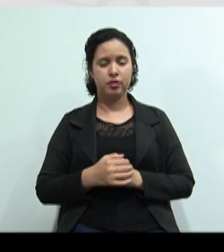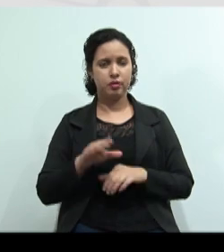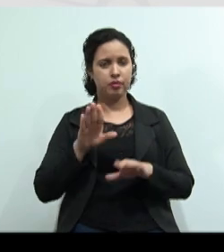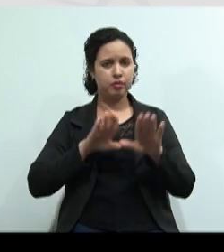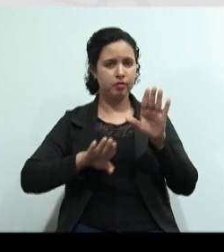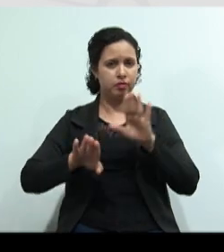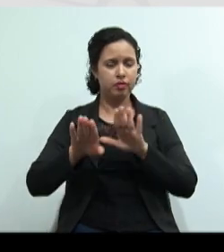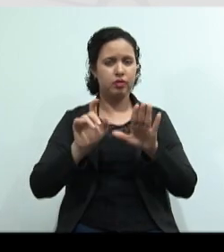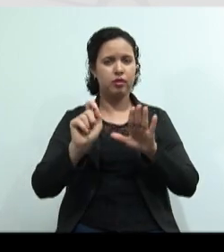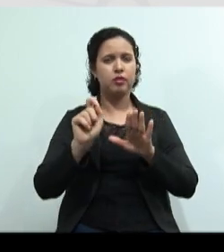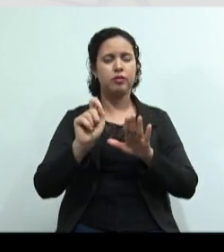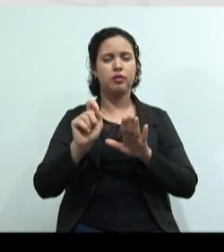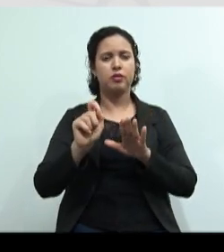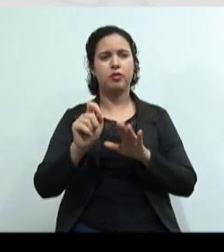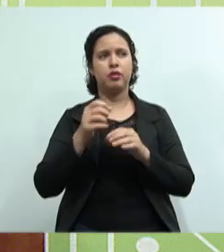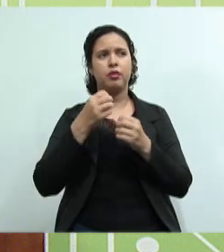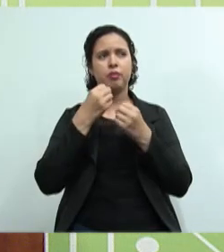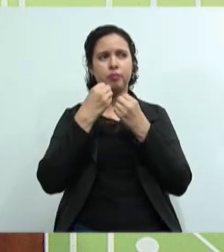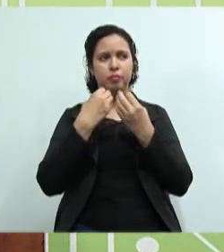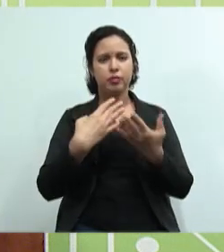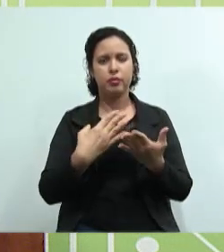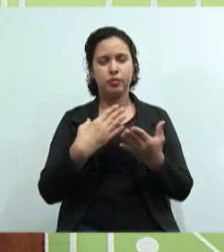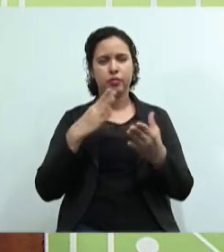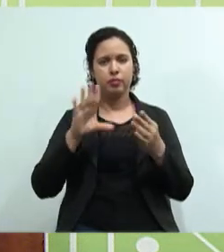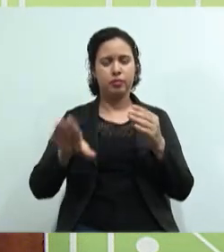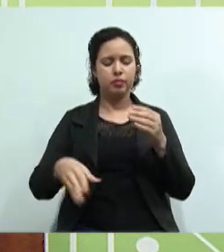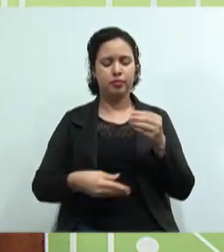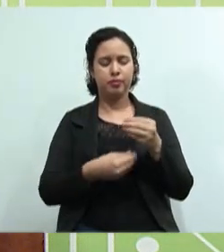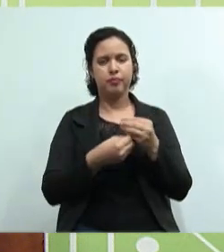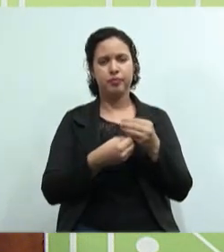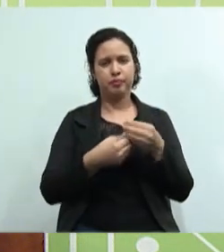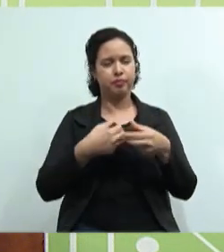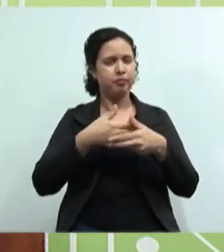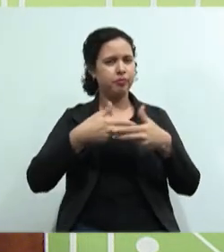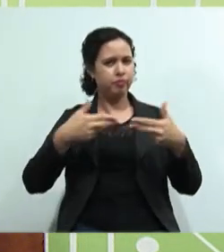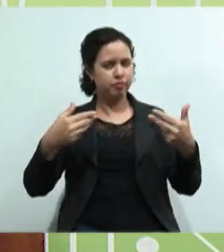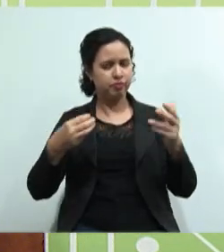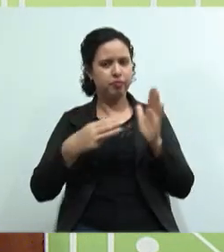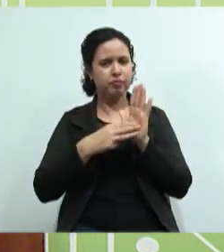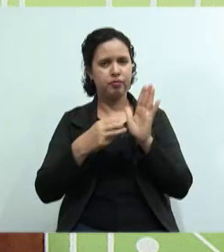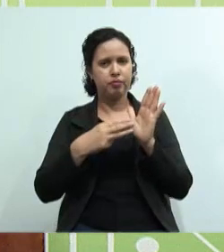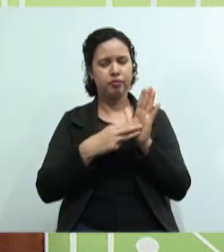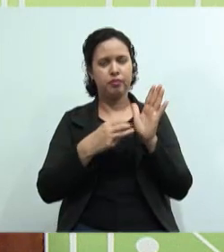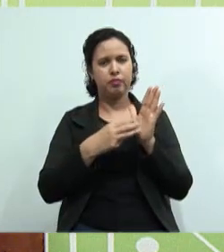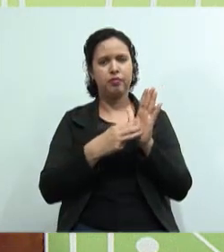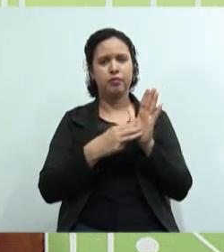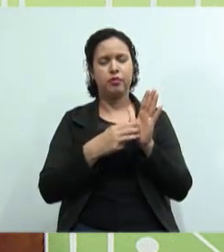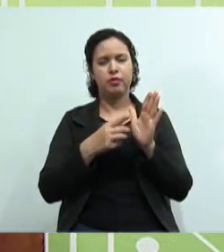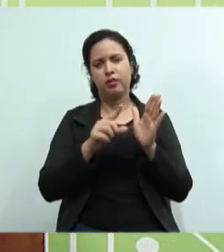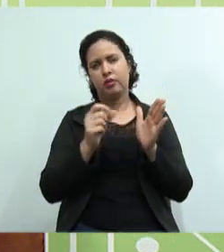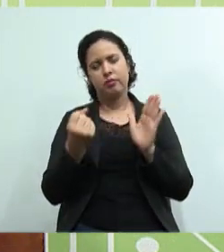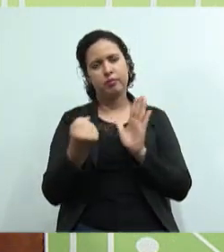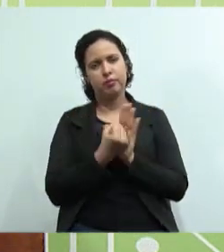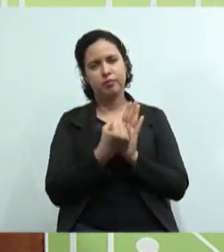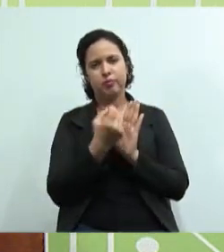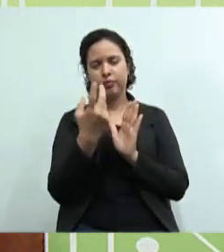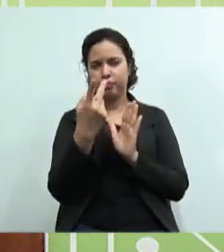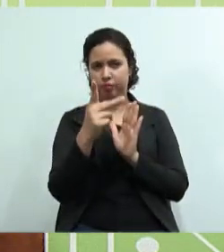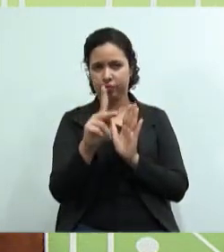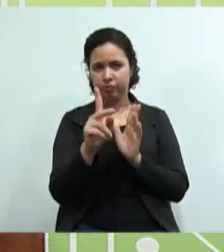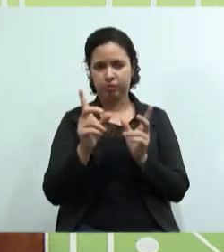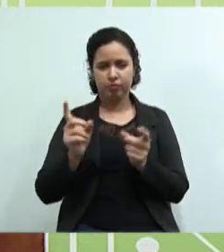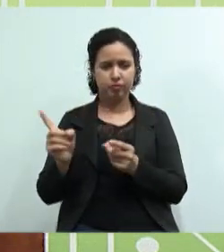cuidado. Então, o que eu disse? É bom você unir várias metodologias. Se você formar o seu preço de venda, isso às